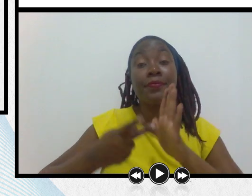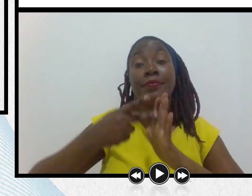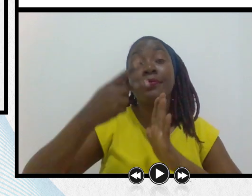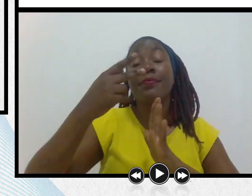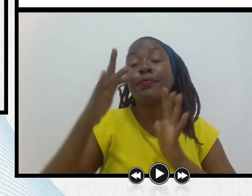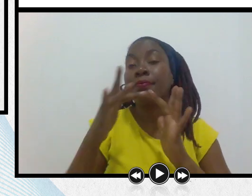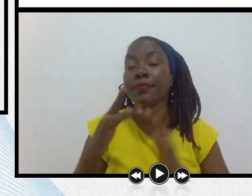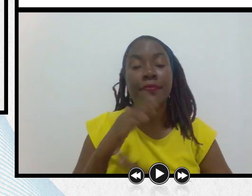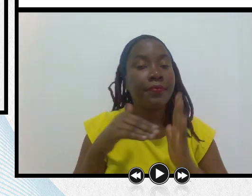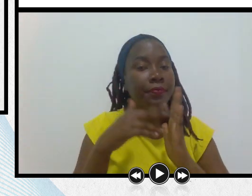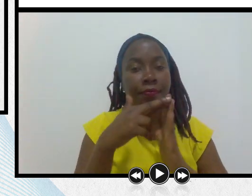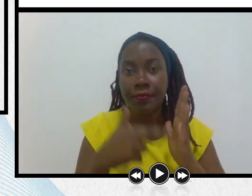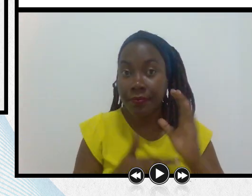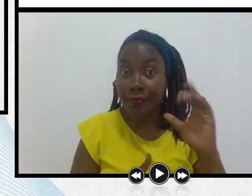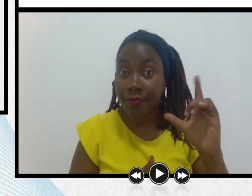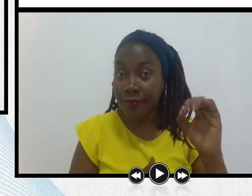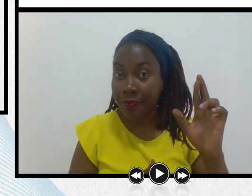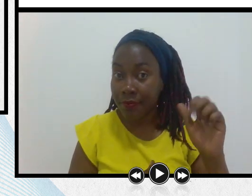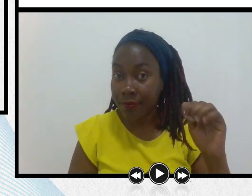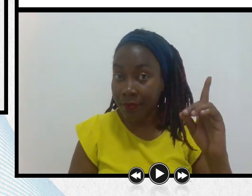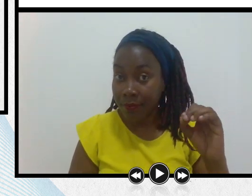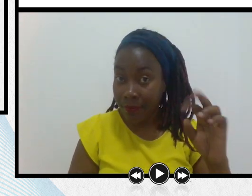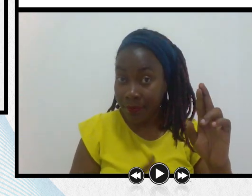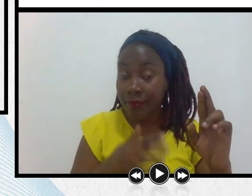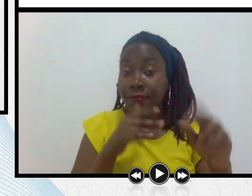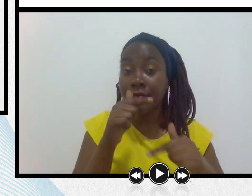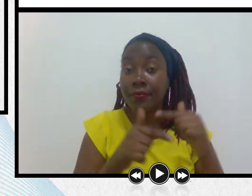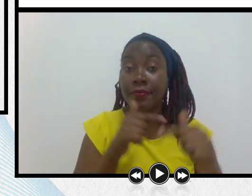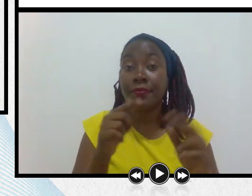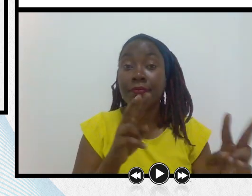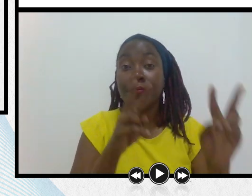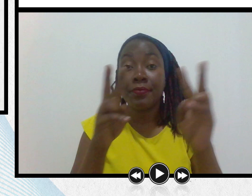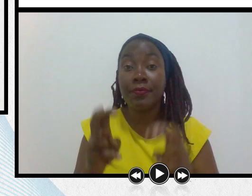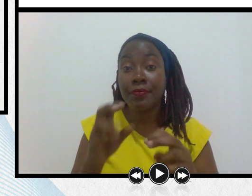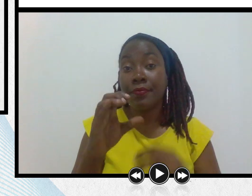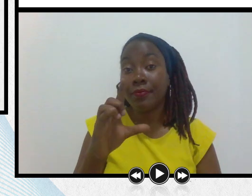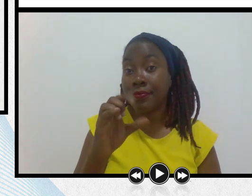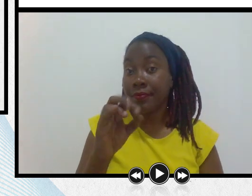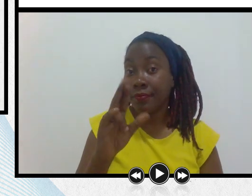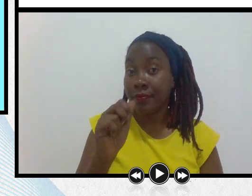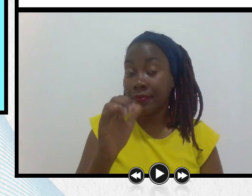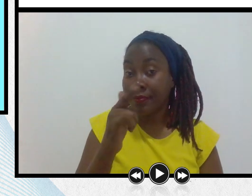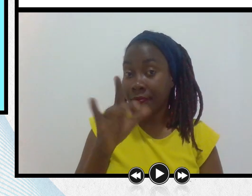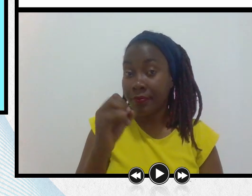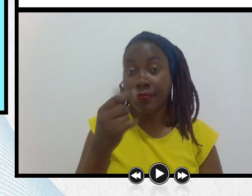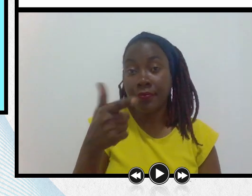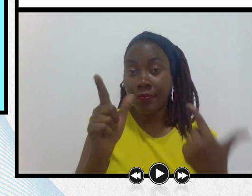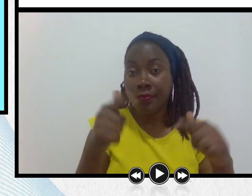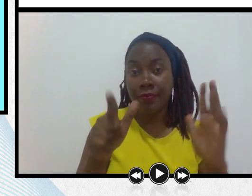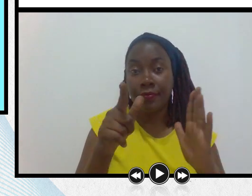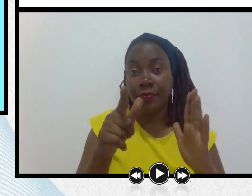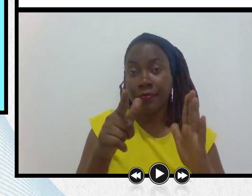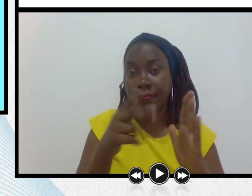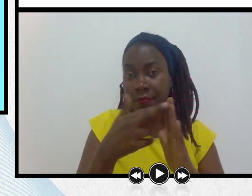trata de todos os parâmetros. O clorador, ele fala a gente trabalha com a questão da cloração, mas outros parâmetros, outros